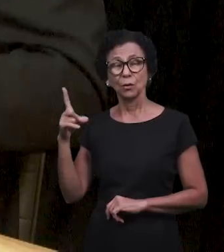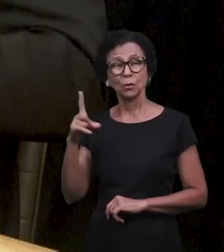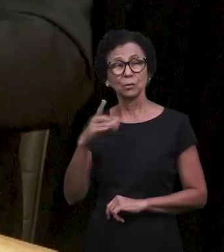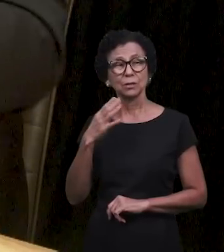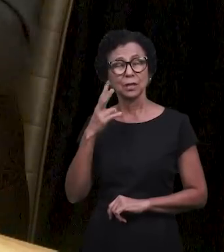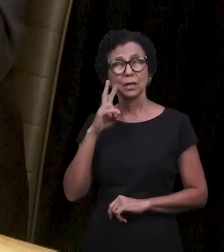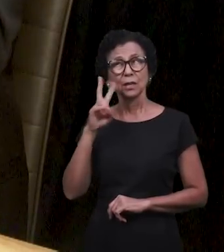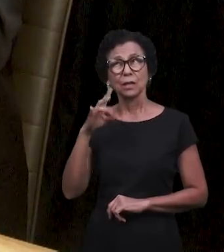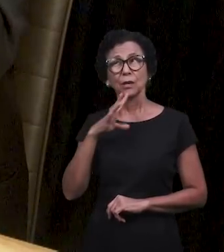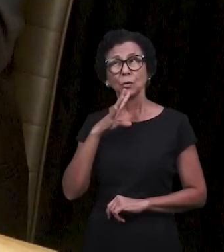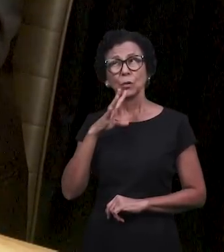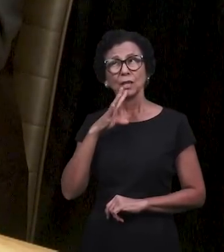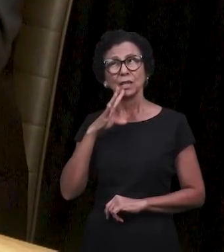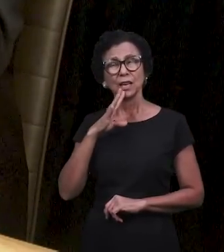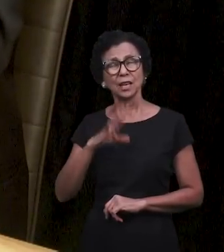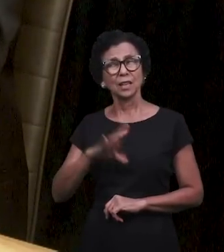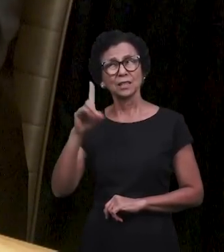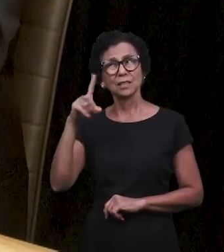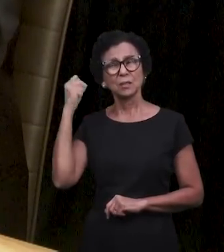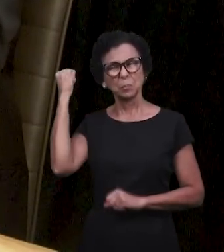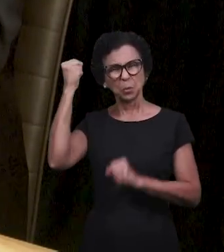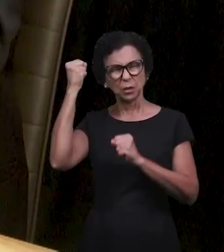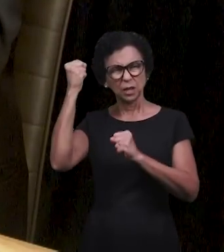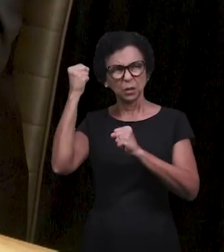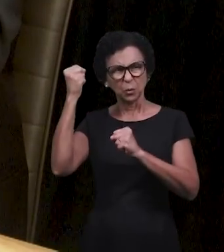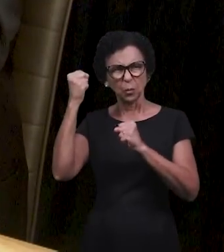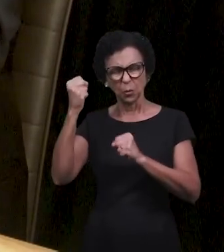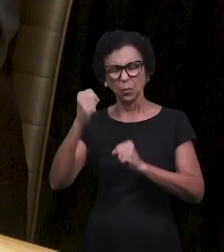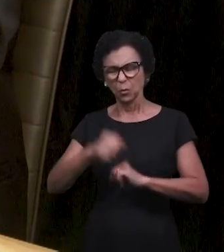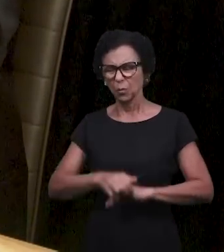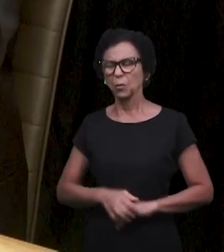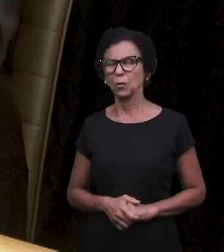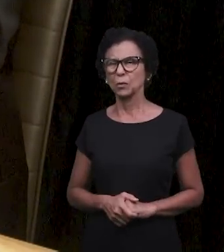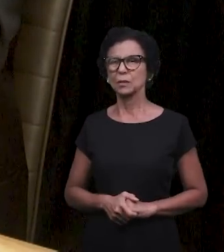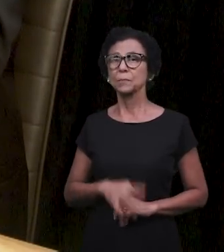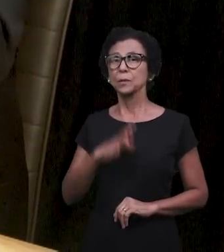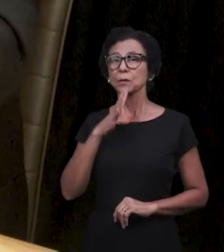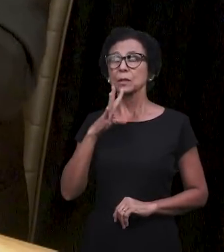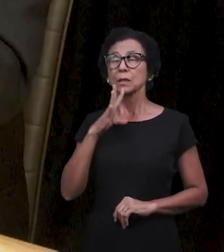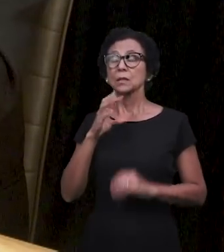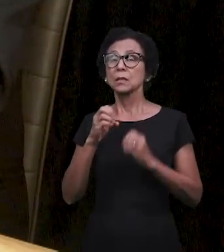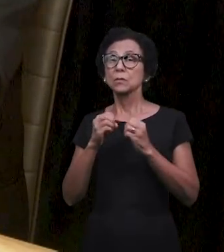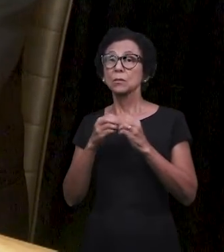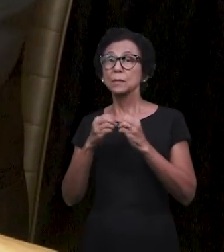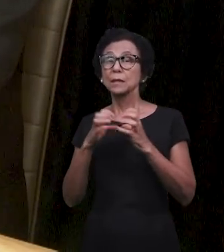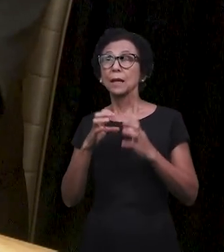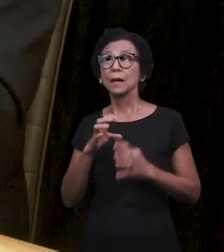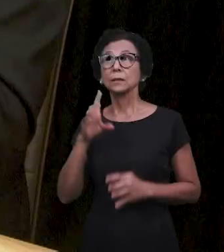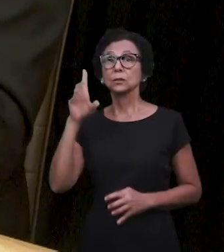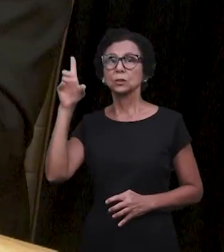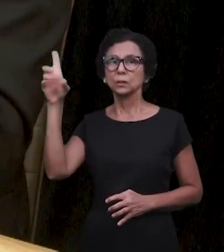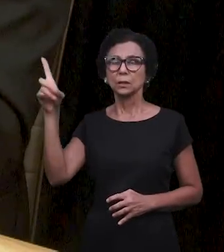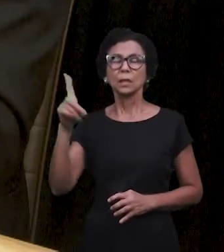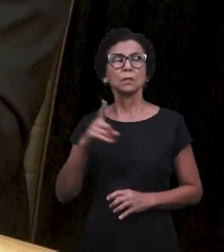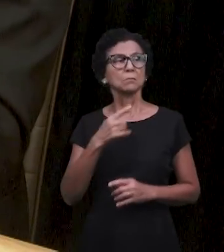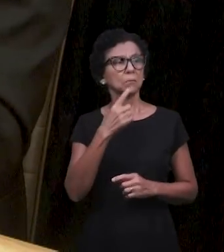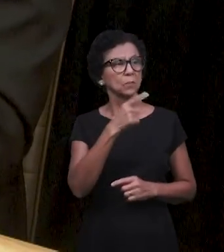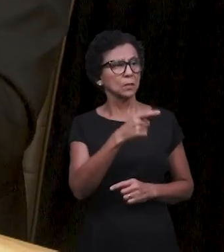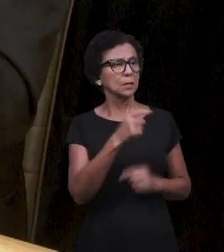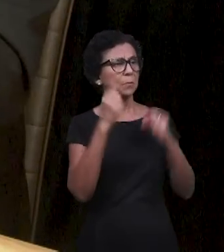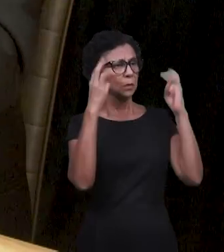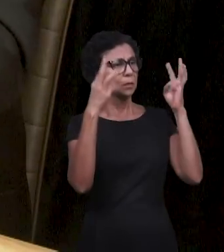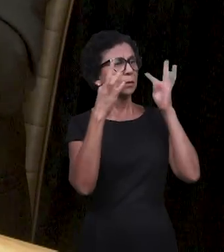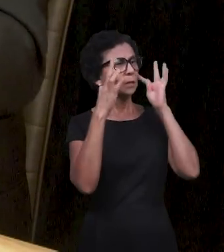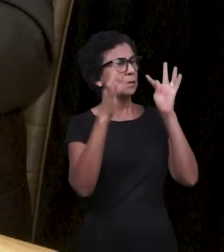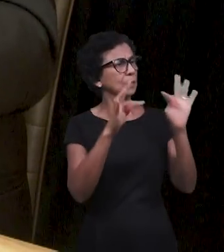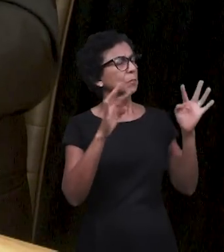tenho visto, do que eu sei das maravilhas que Deus fez, estou maravilhado com o seu testemunho, mas vão conosco,